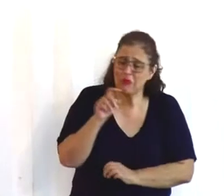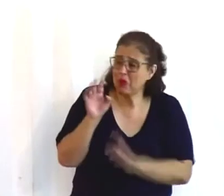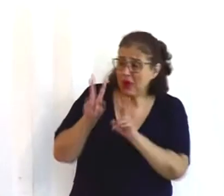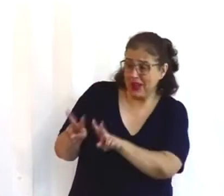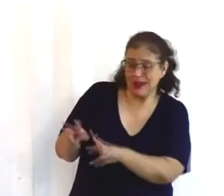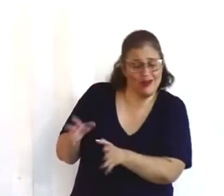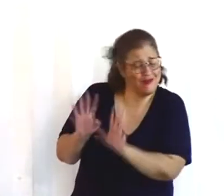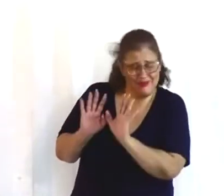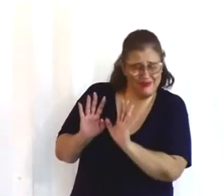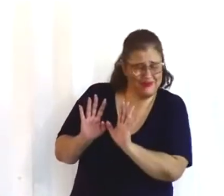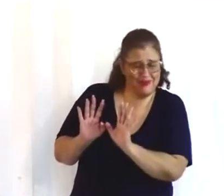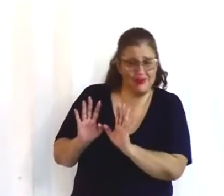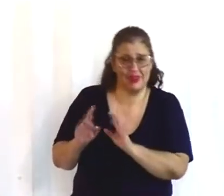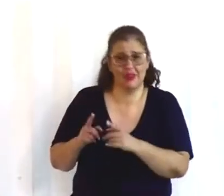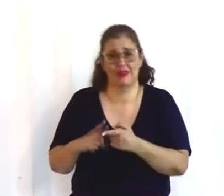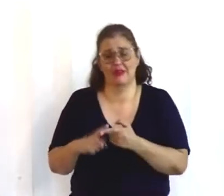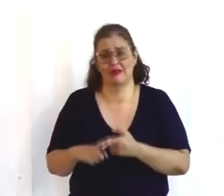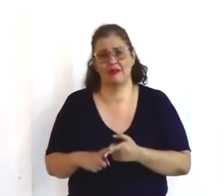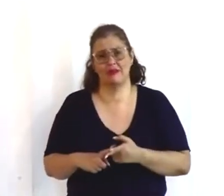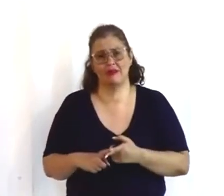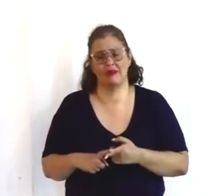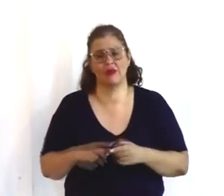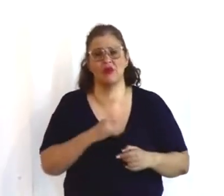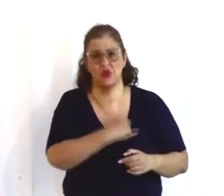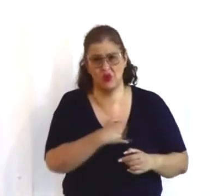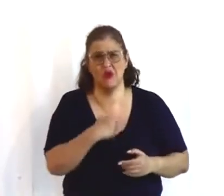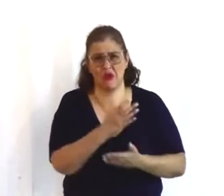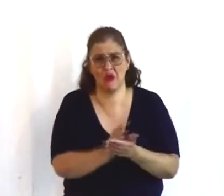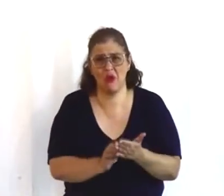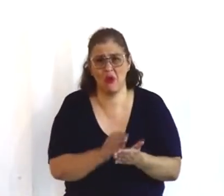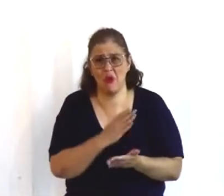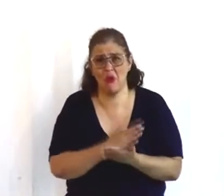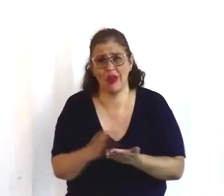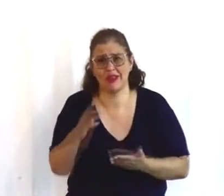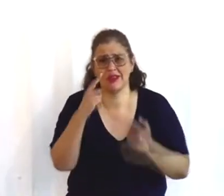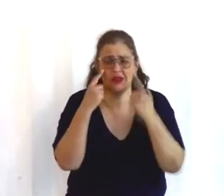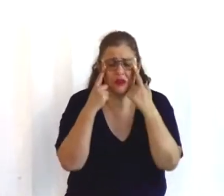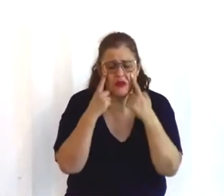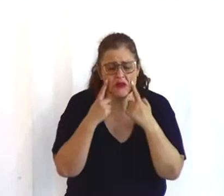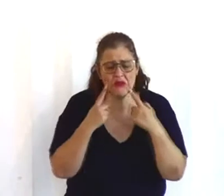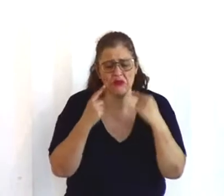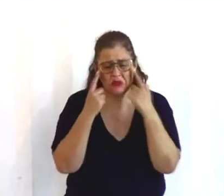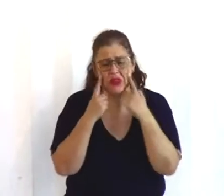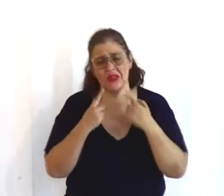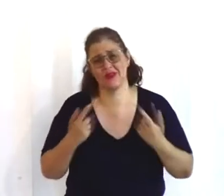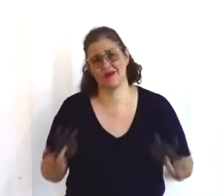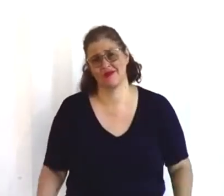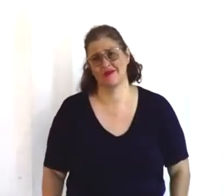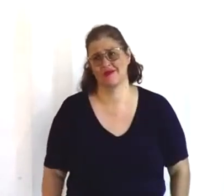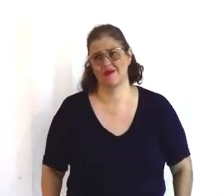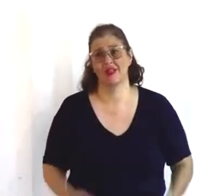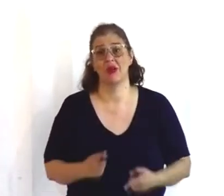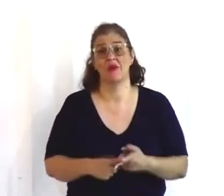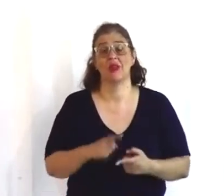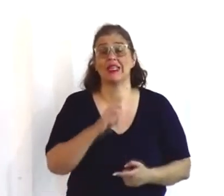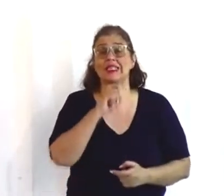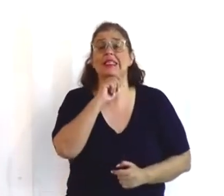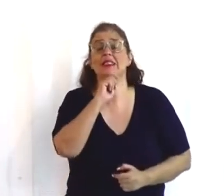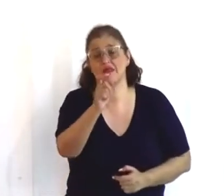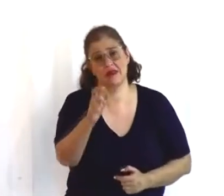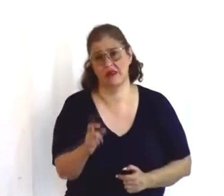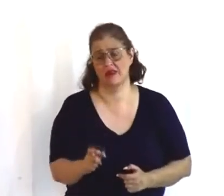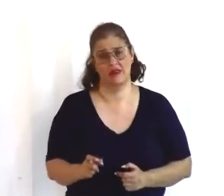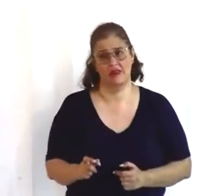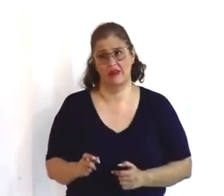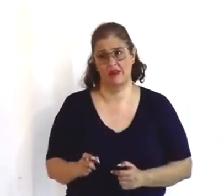João começa a chorar, meus irmãos, e o texto diz aqui: e eu chorava muito, porque ninguém foi achado digno de